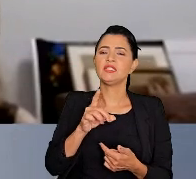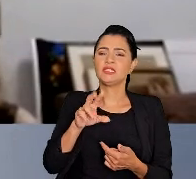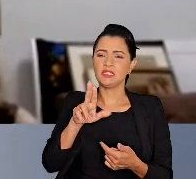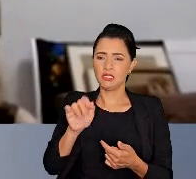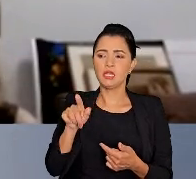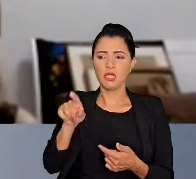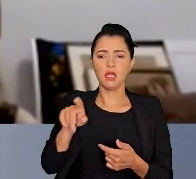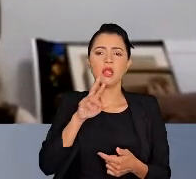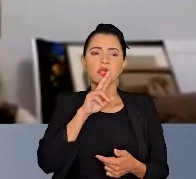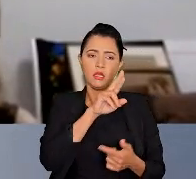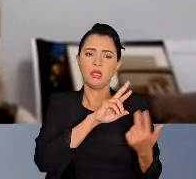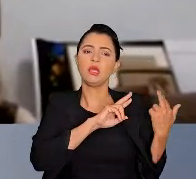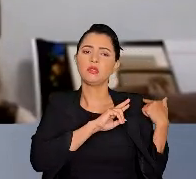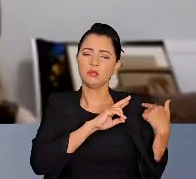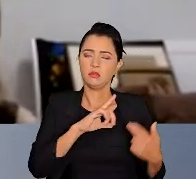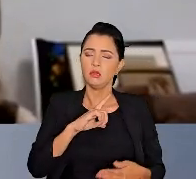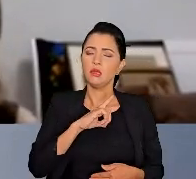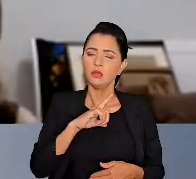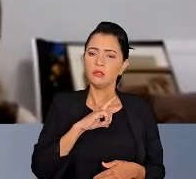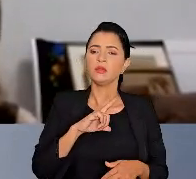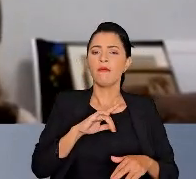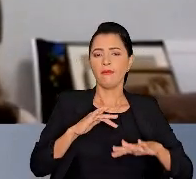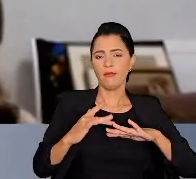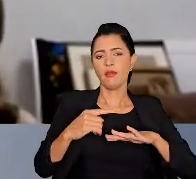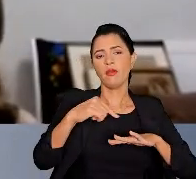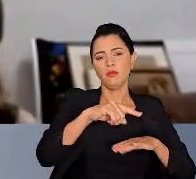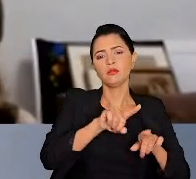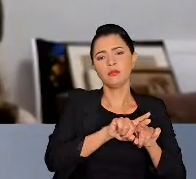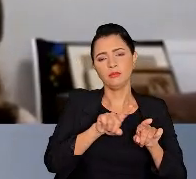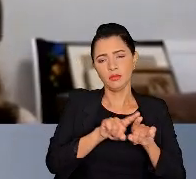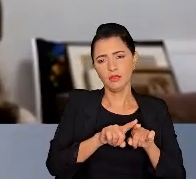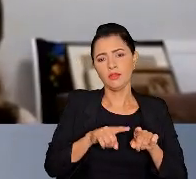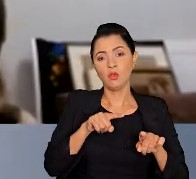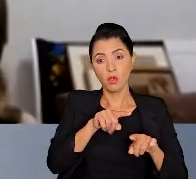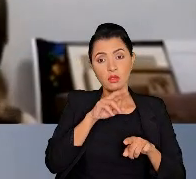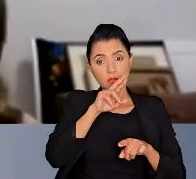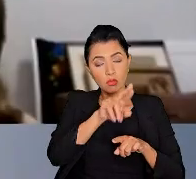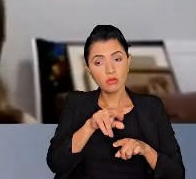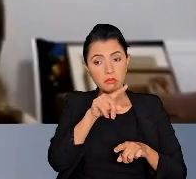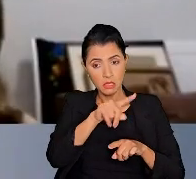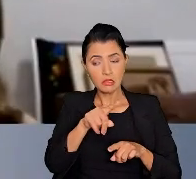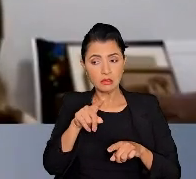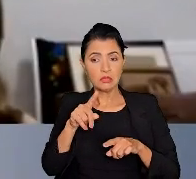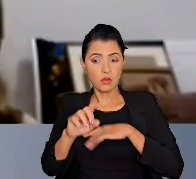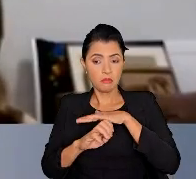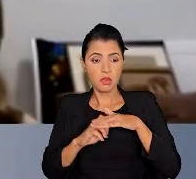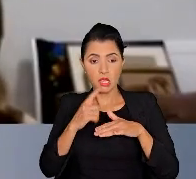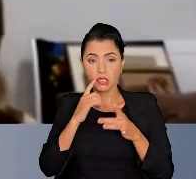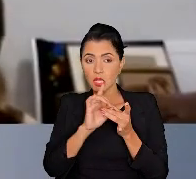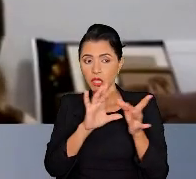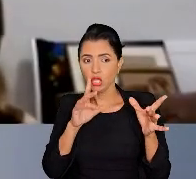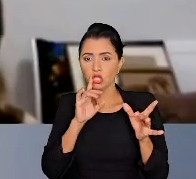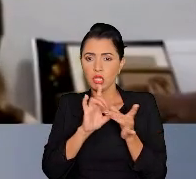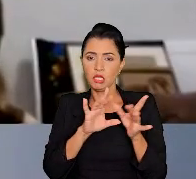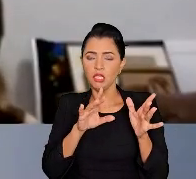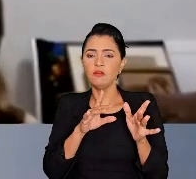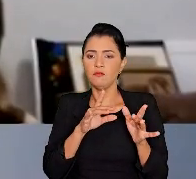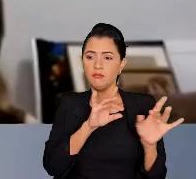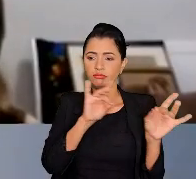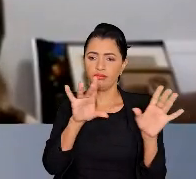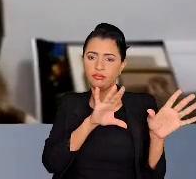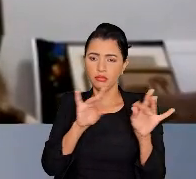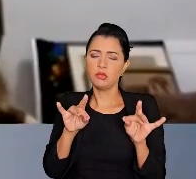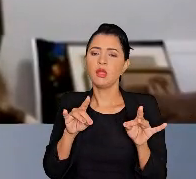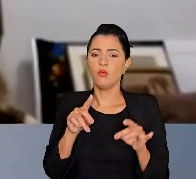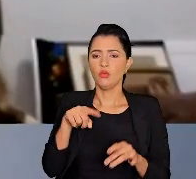por isso, a rede também, né? Não é ela que responde, mas se ela deixa circular, aí é isso que vamos levar no